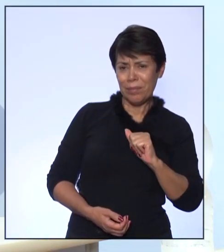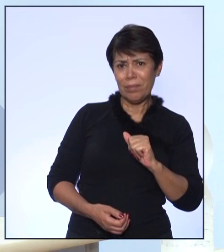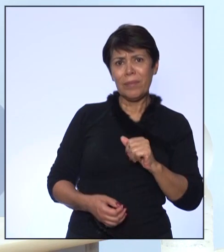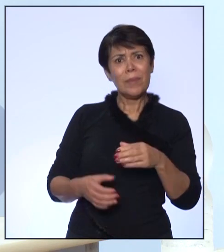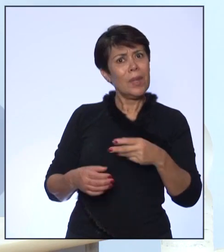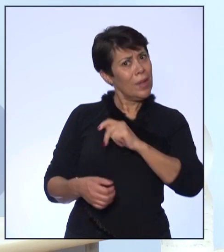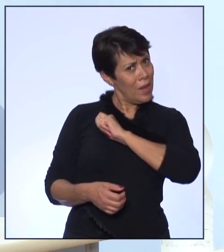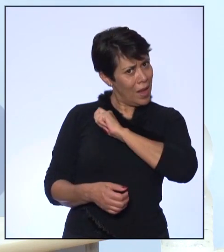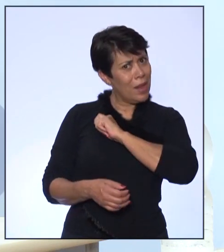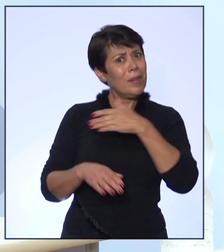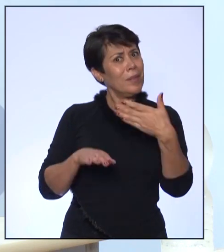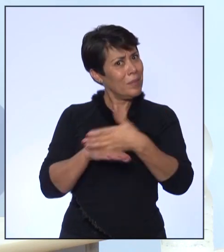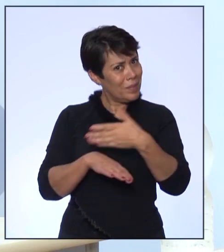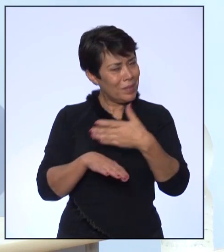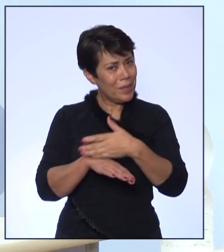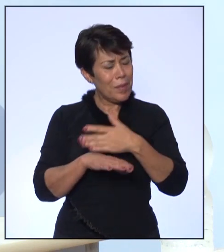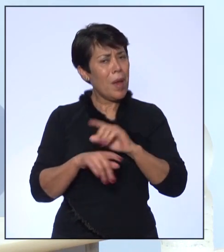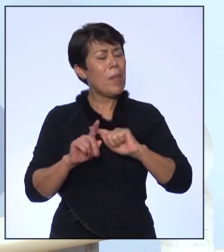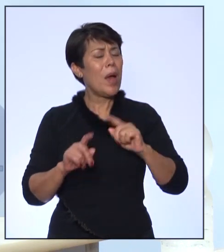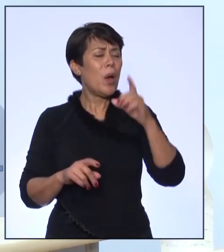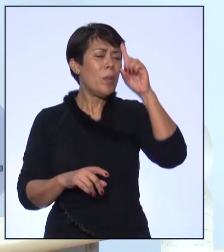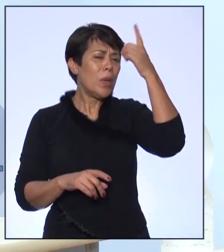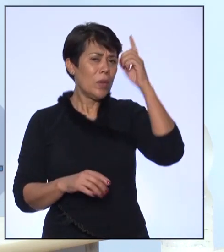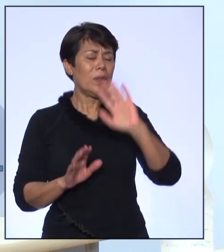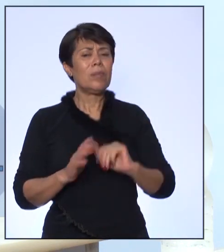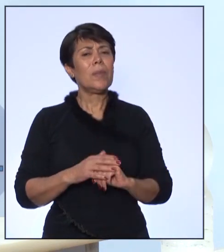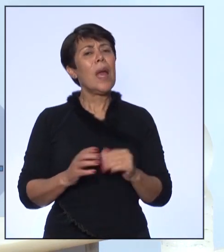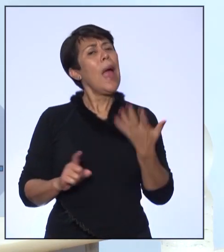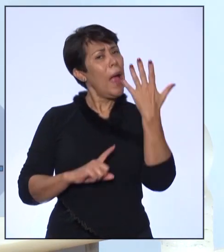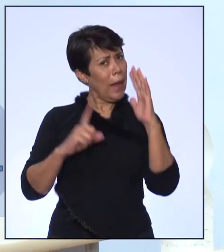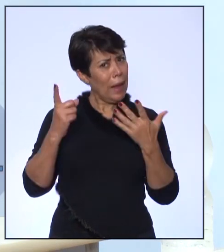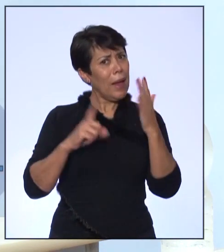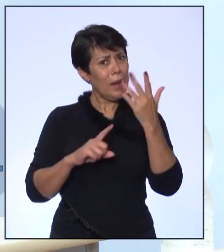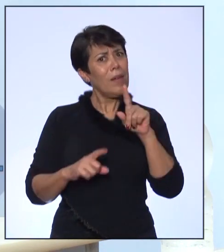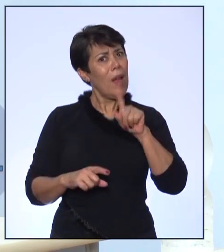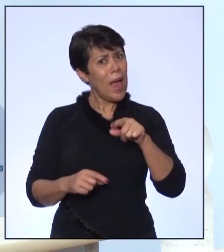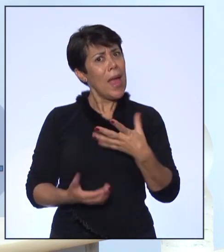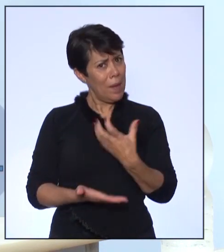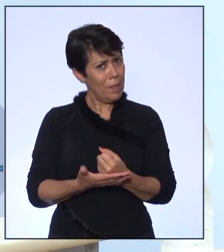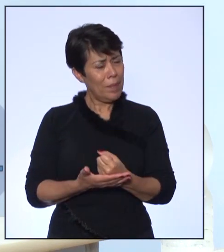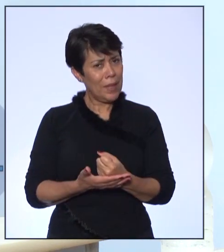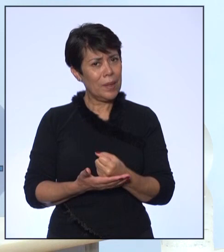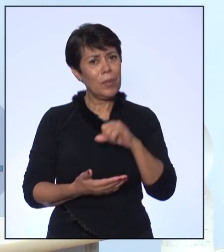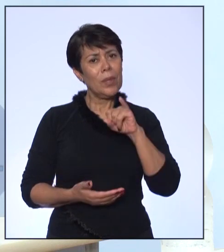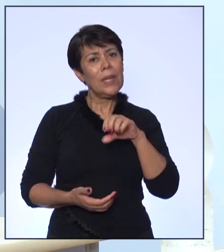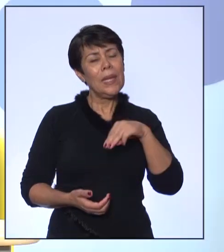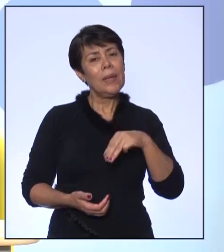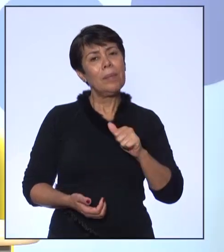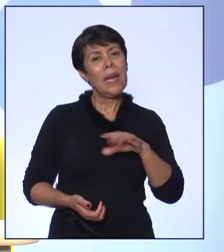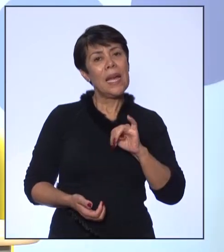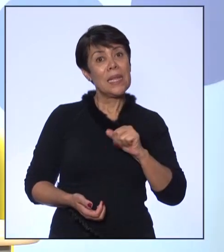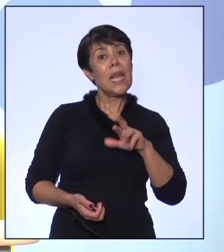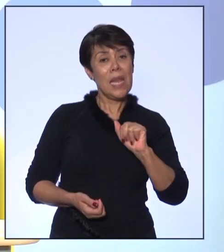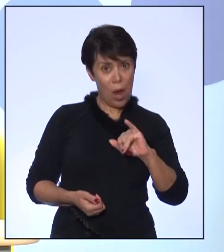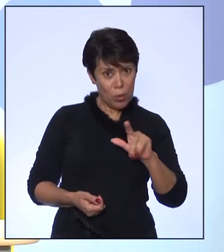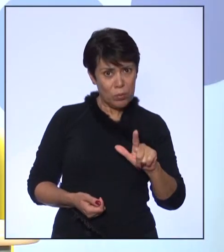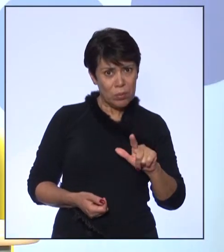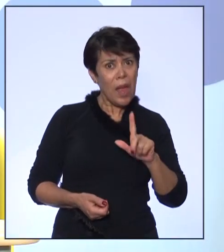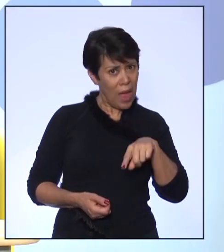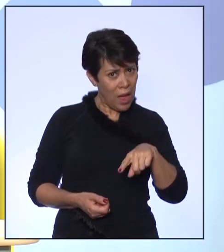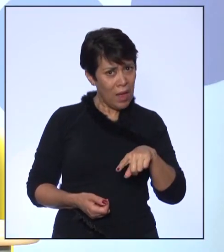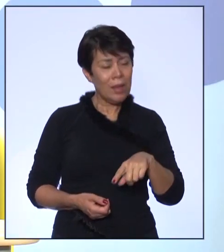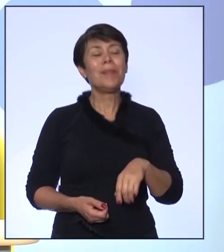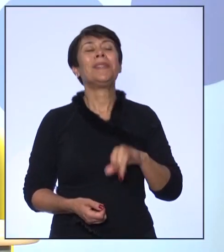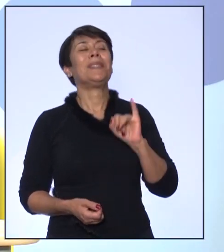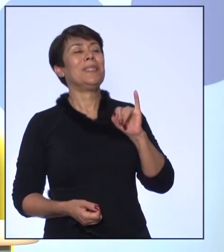bastante. E aí surgiu uma dúvida aqui. O carnaval, ele é patrimônio imaterial? Sim, o carnaval é o